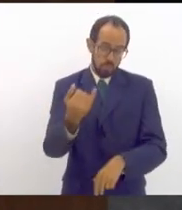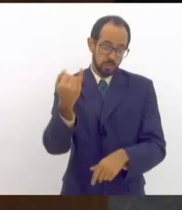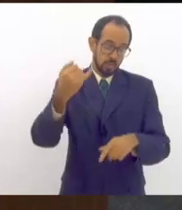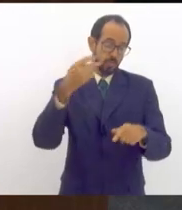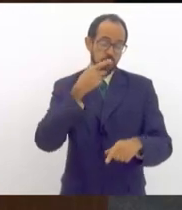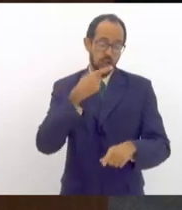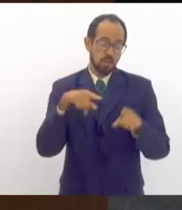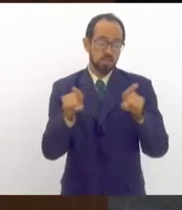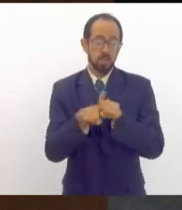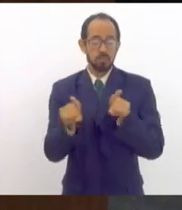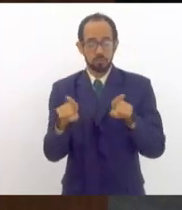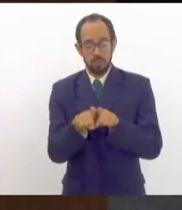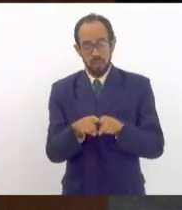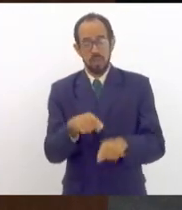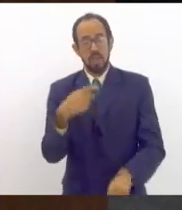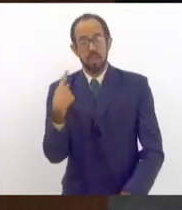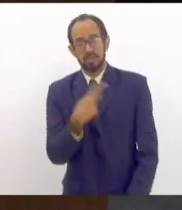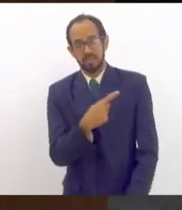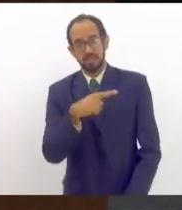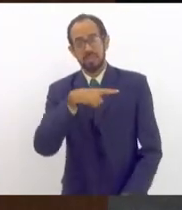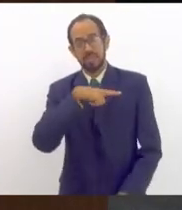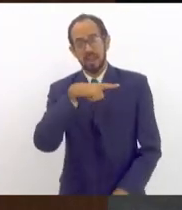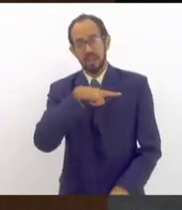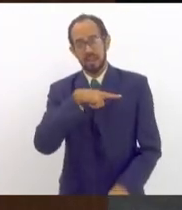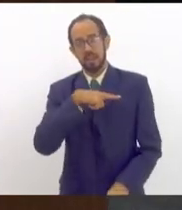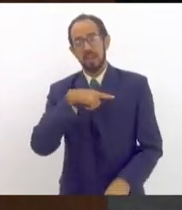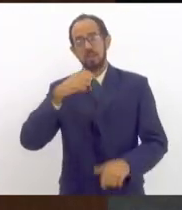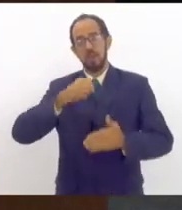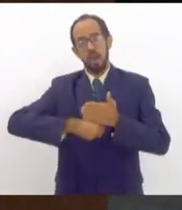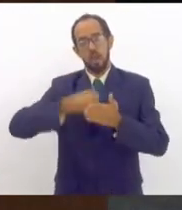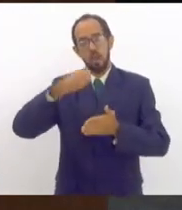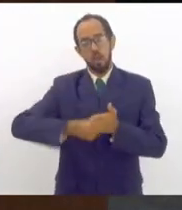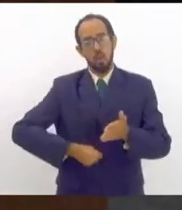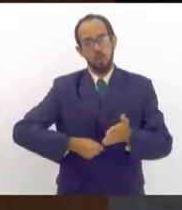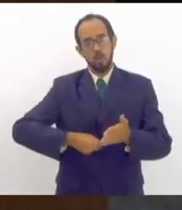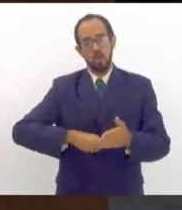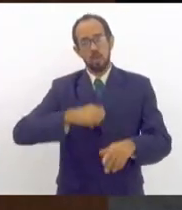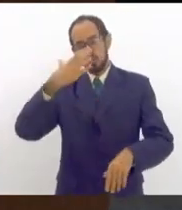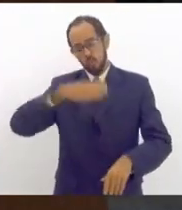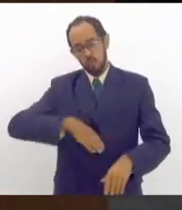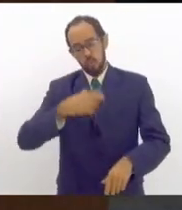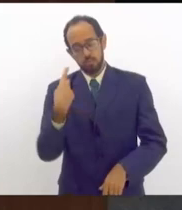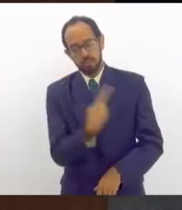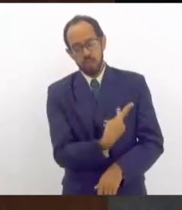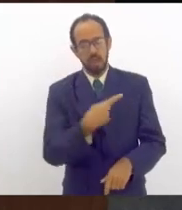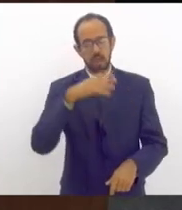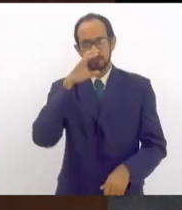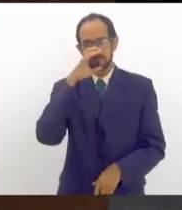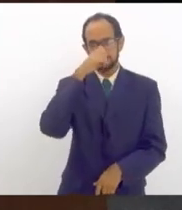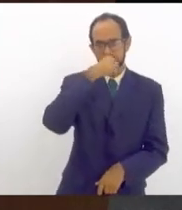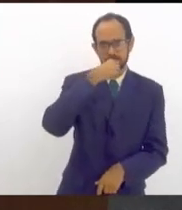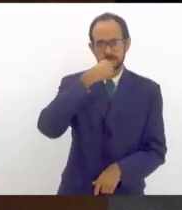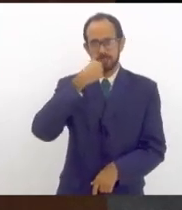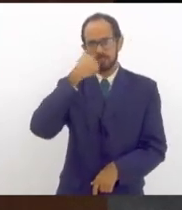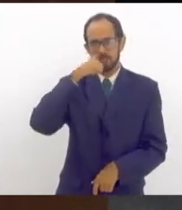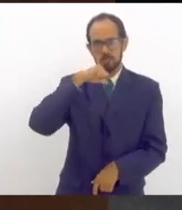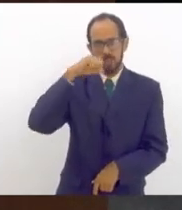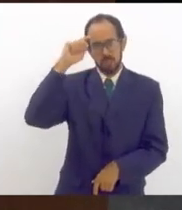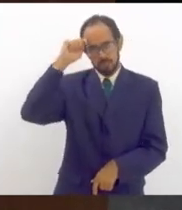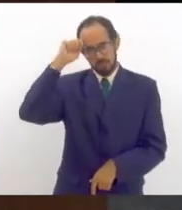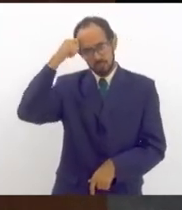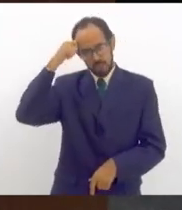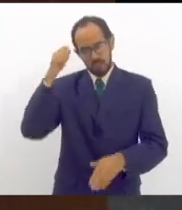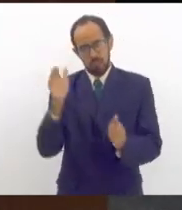traz em seu corpo na sua luta a possibilidade de existência e resistência de uma mulher preta